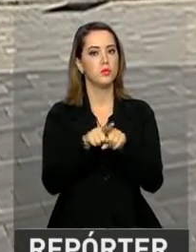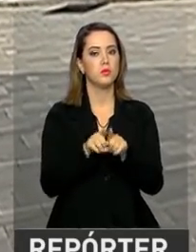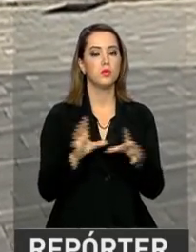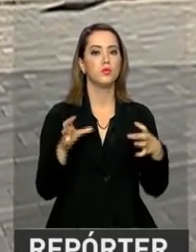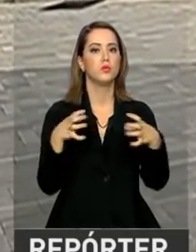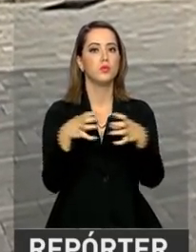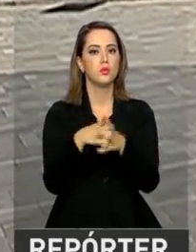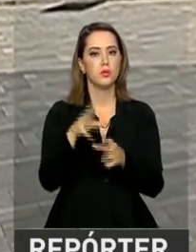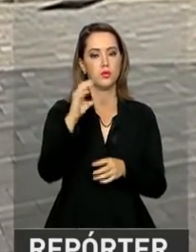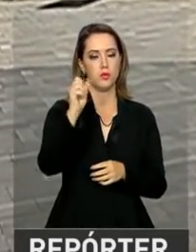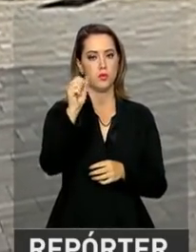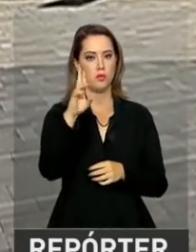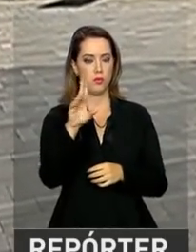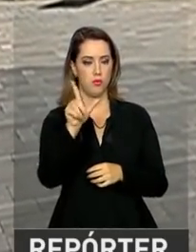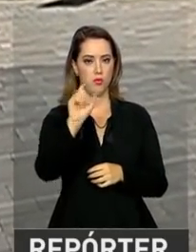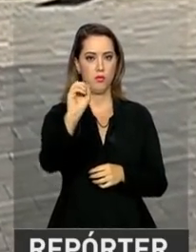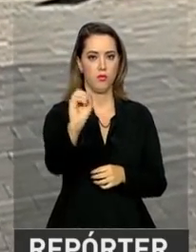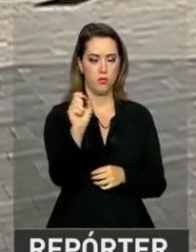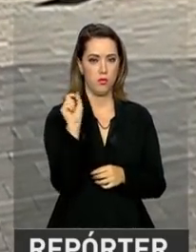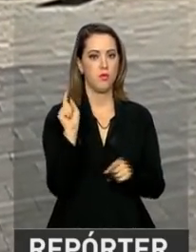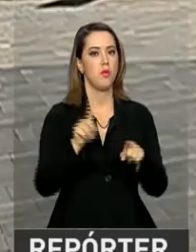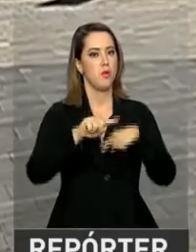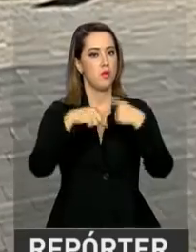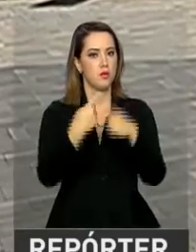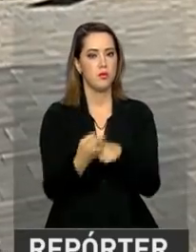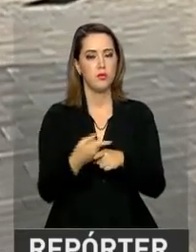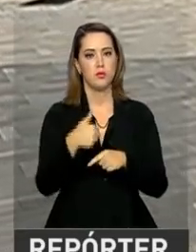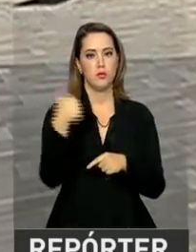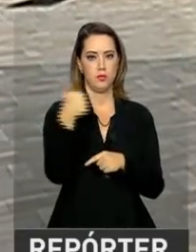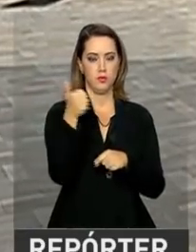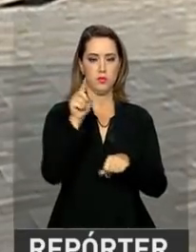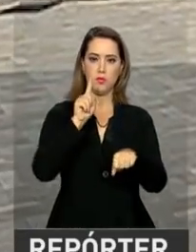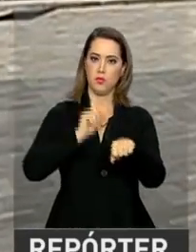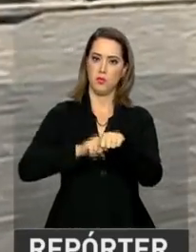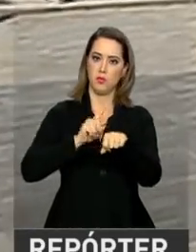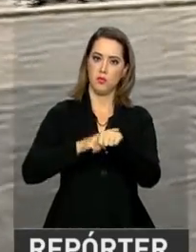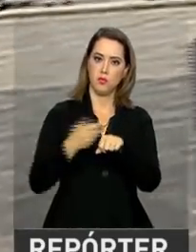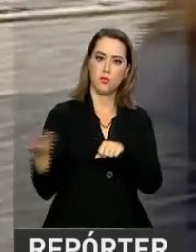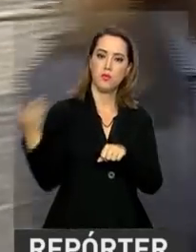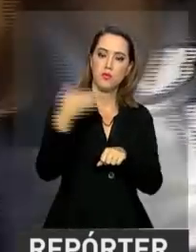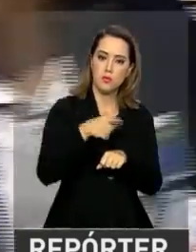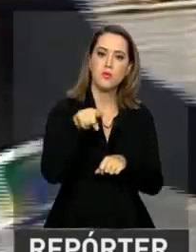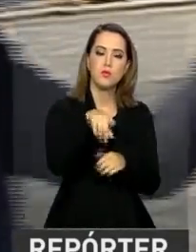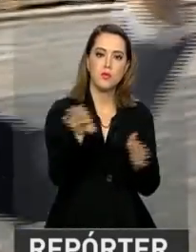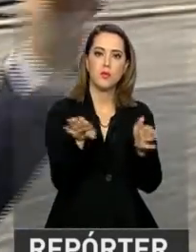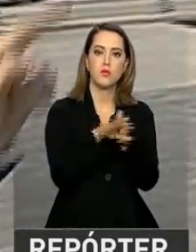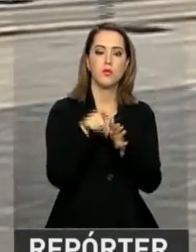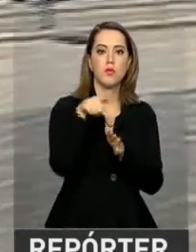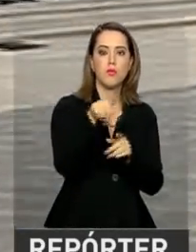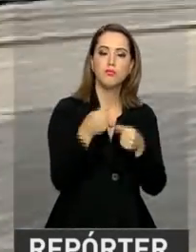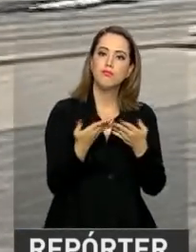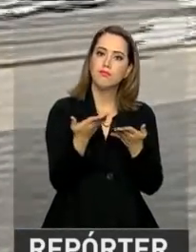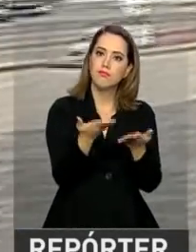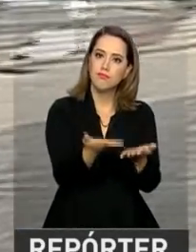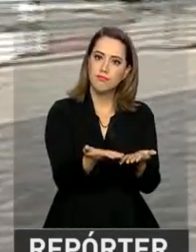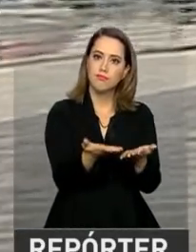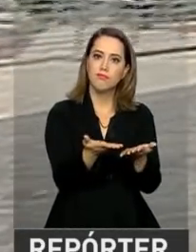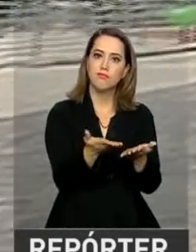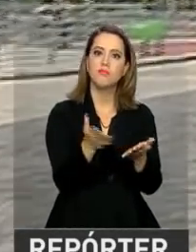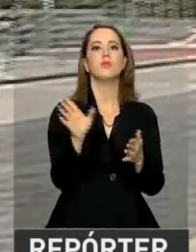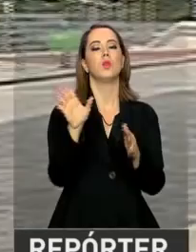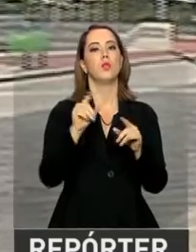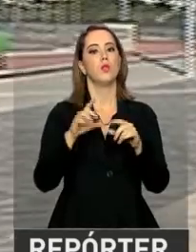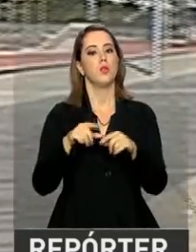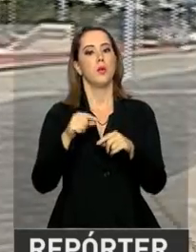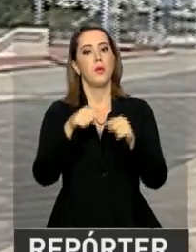Brasileiro, Carlos Nusman. Depois disso, depois de uma hora de encontro, eles vieram até aqui. A gente vai mostrar o estádio aquático,